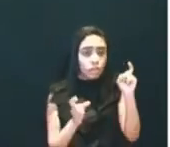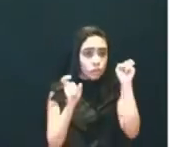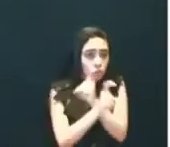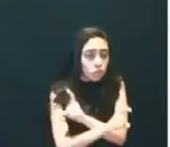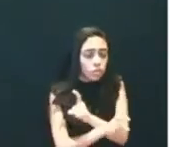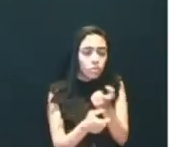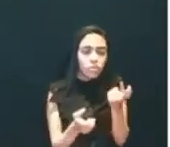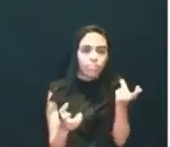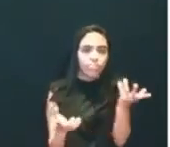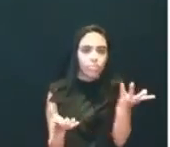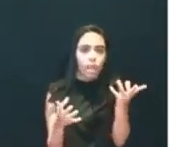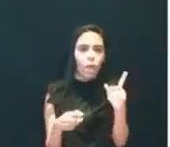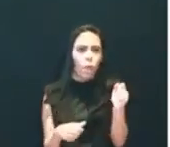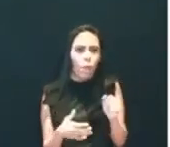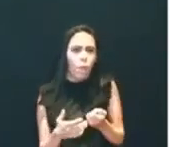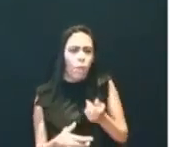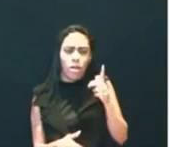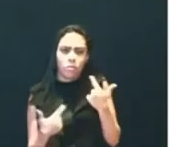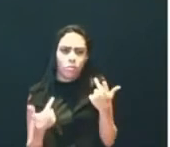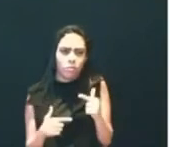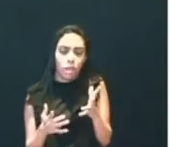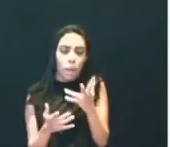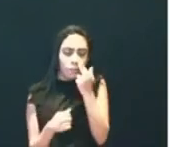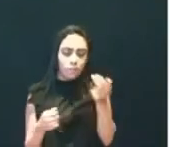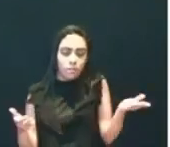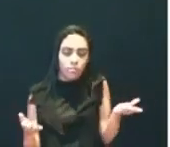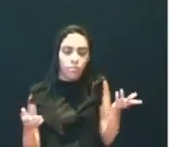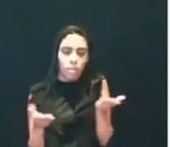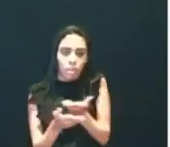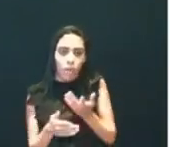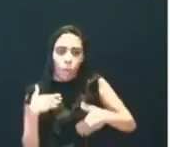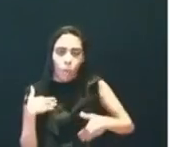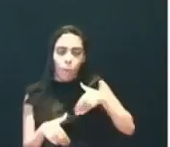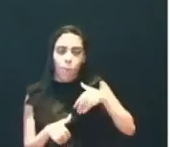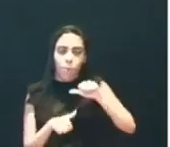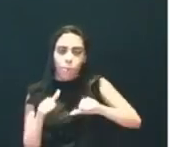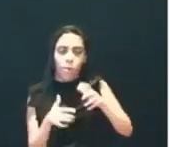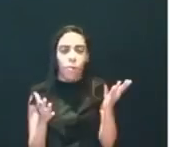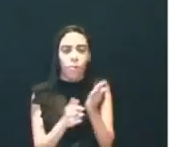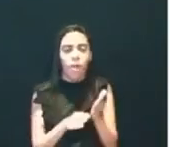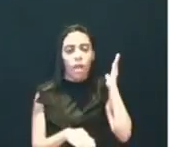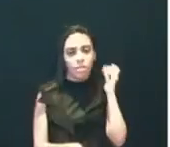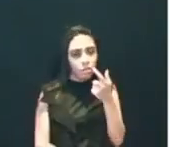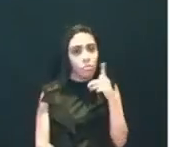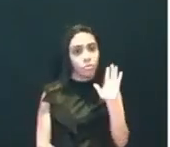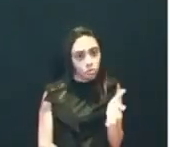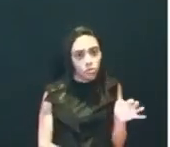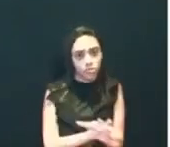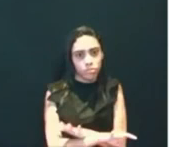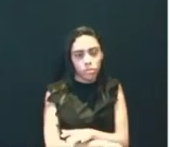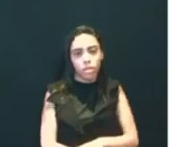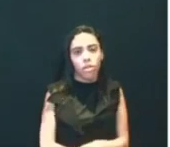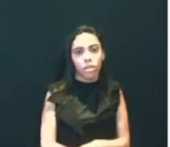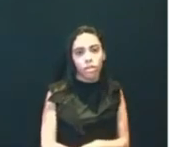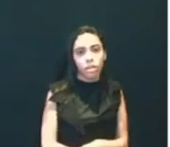hoje praticamente a gente não faz mais transplante para a leucemia mieloide crônica, depois do advento dessas drogas. A leucemia linfóide